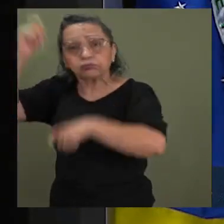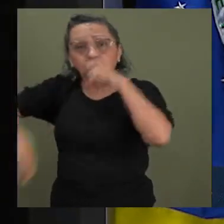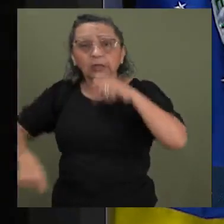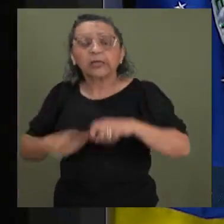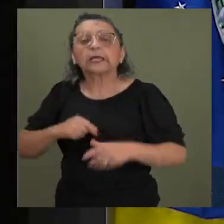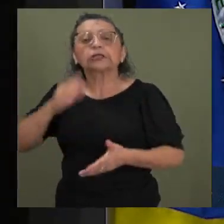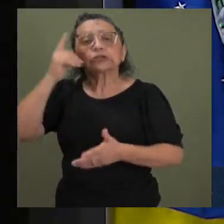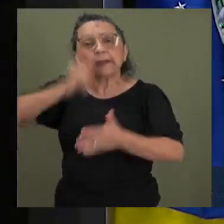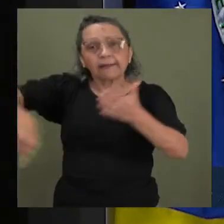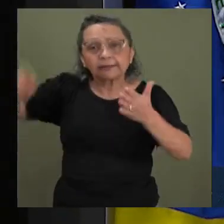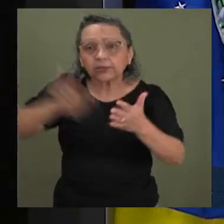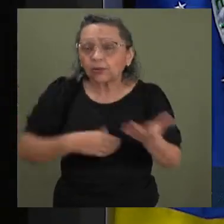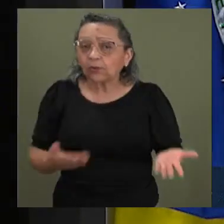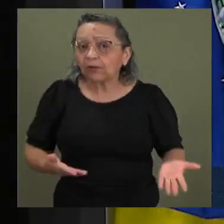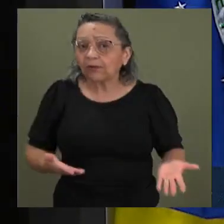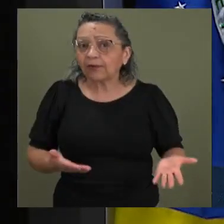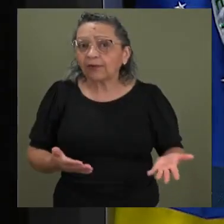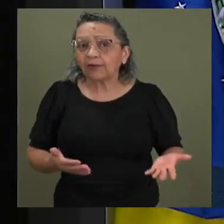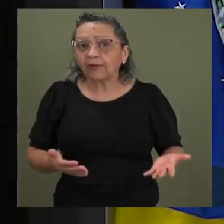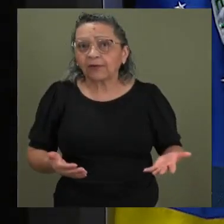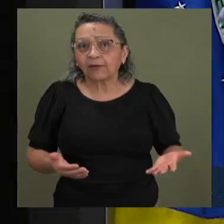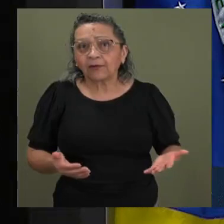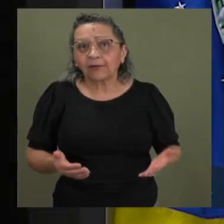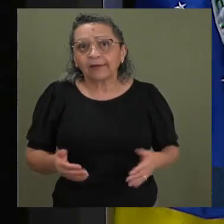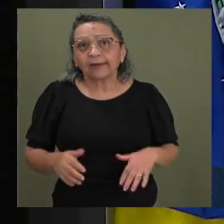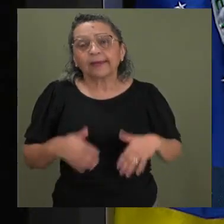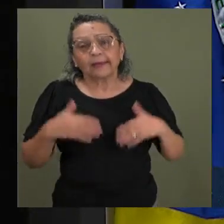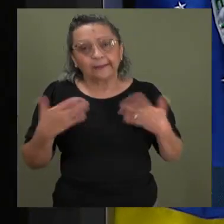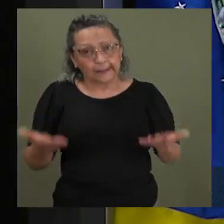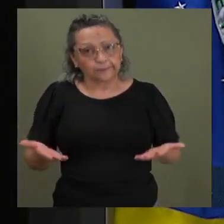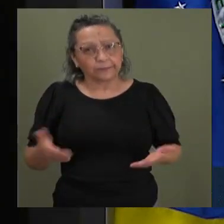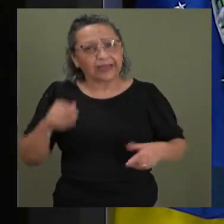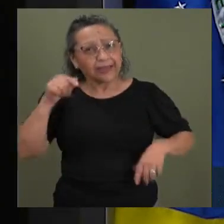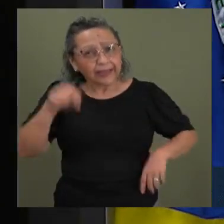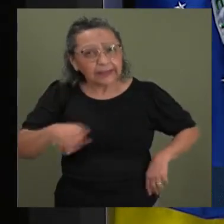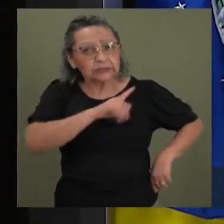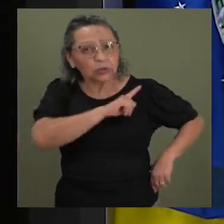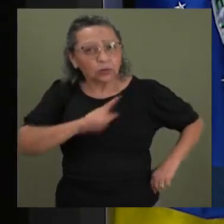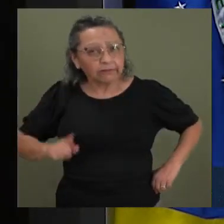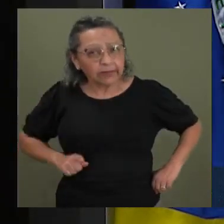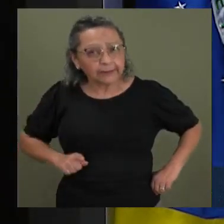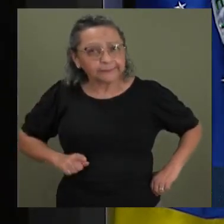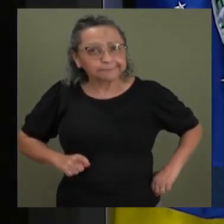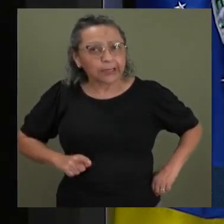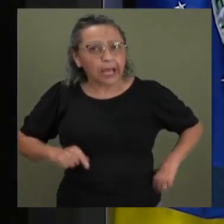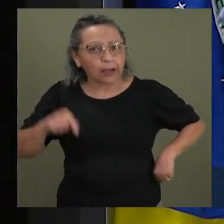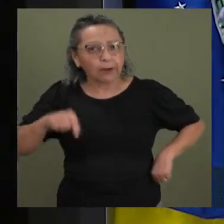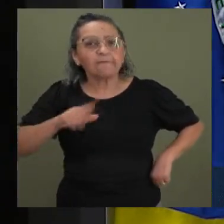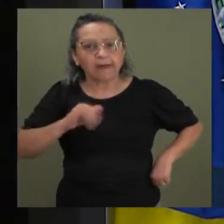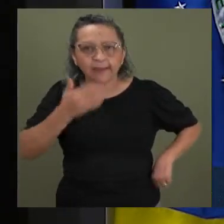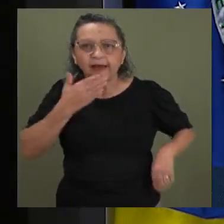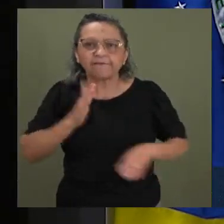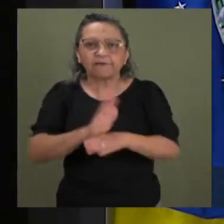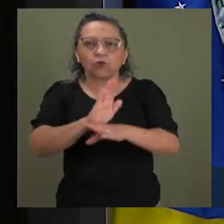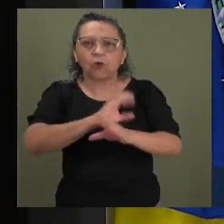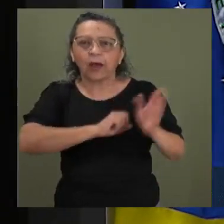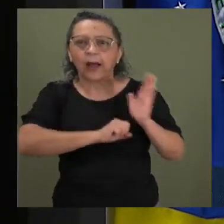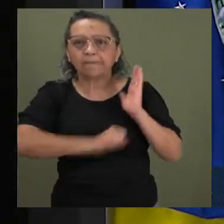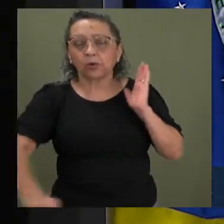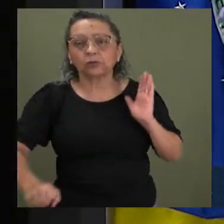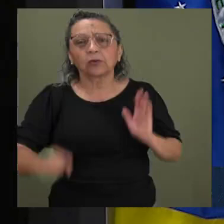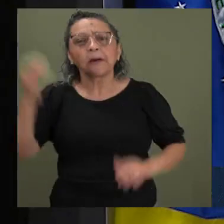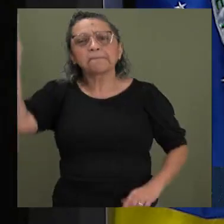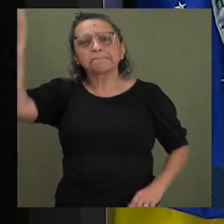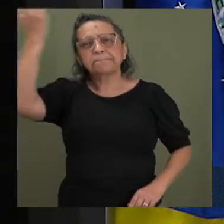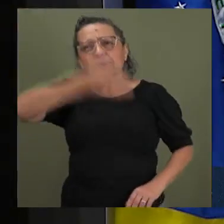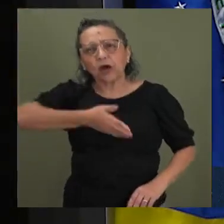que não aconteça esse crime absurdo. Então, esse governo vai a favor do aborto, demonstrando assim um estelionato